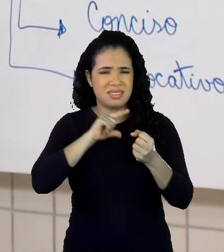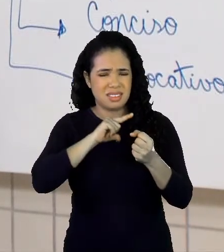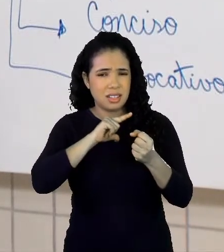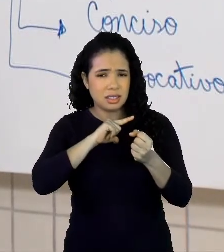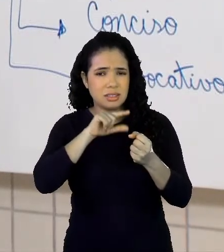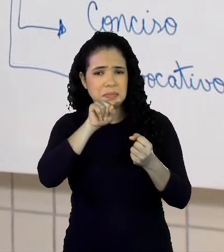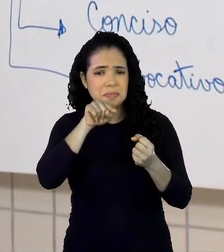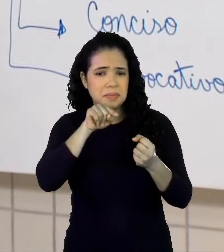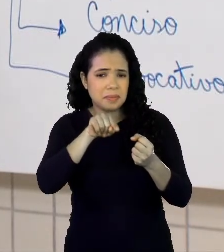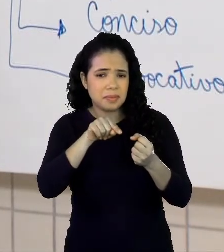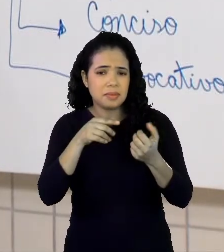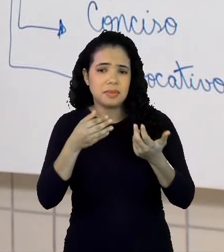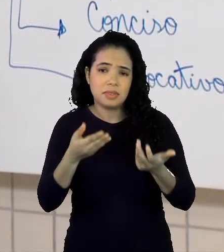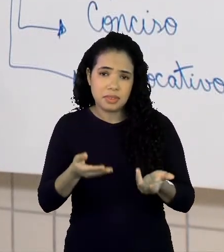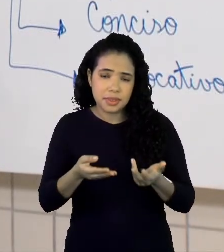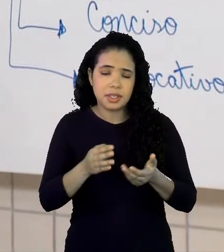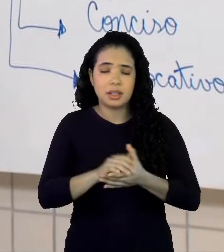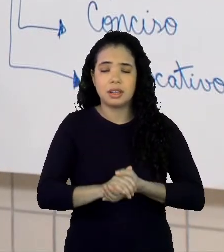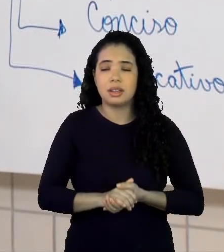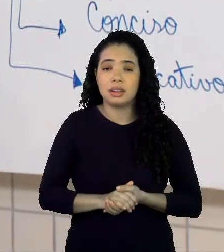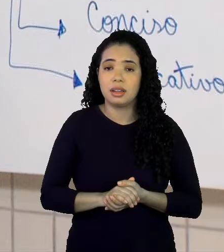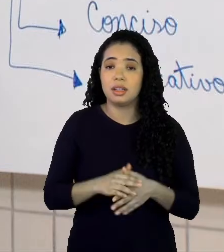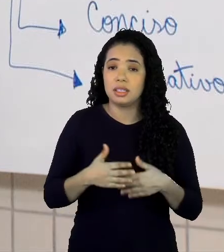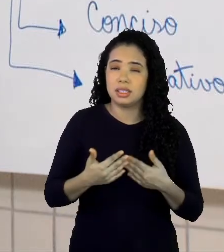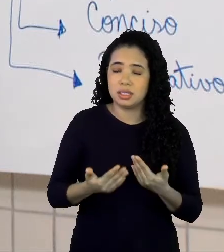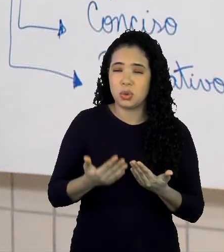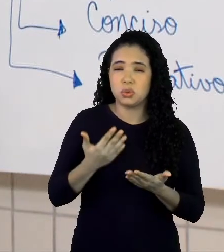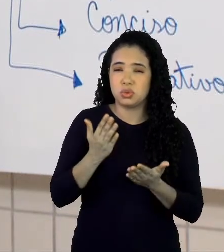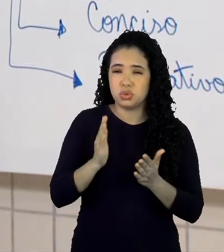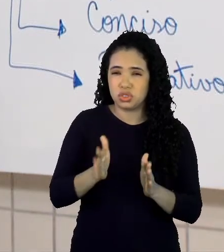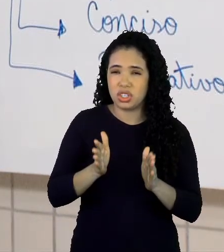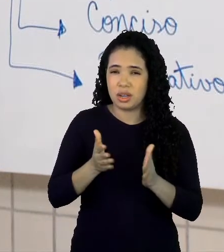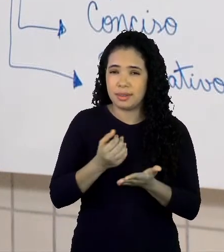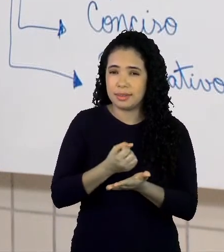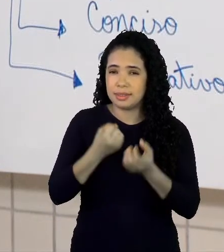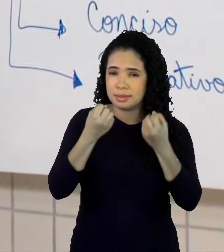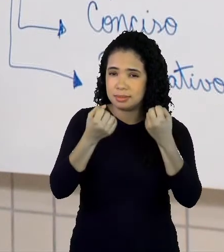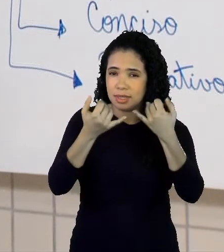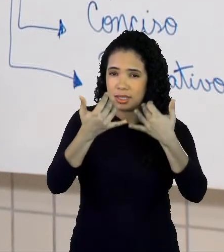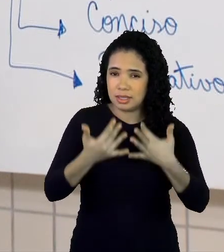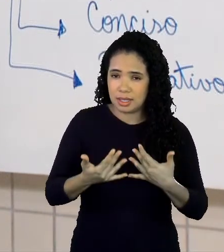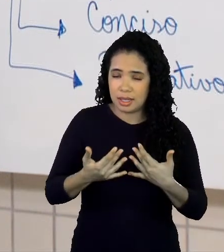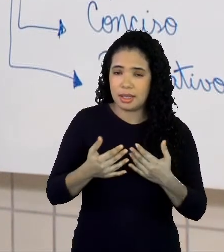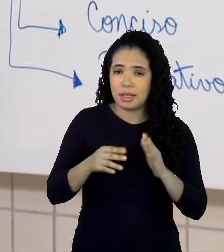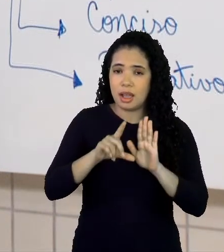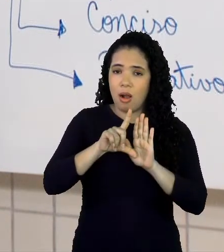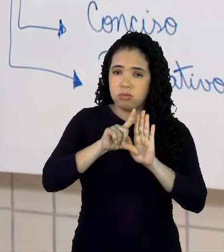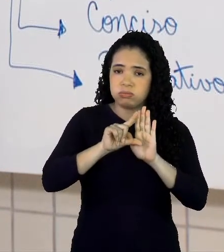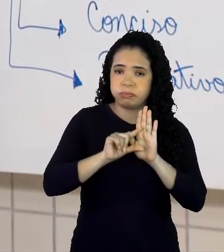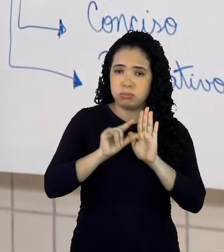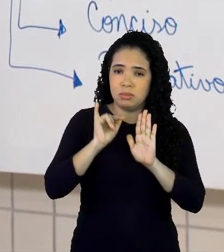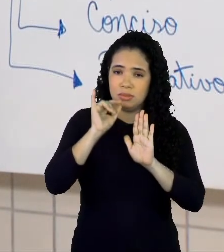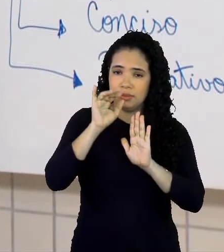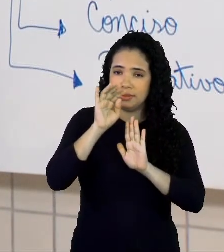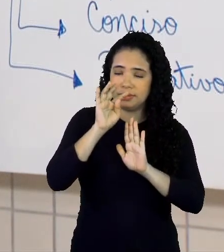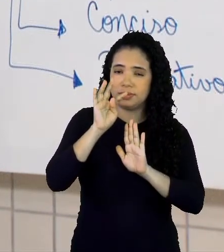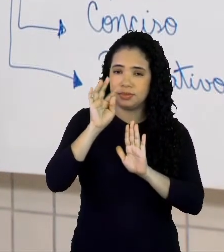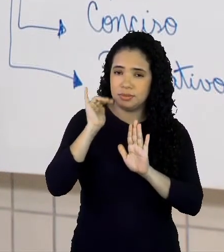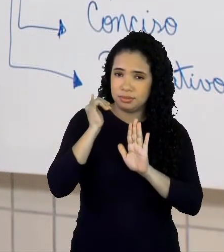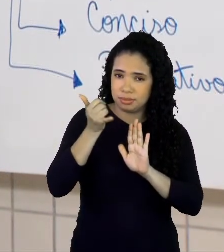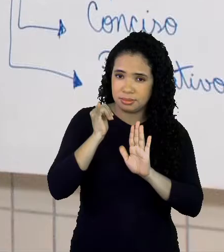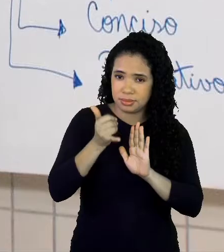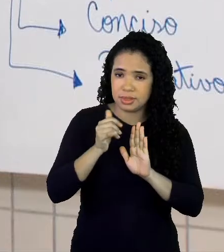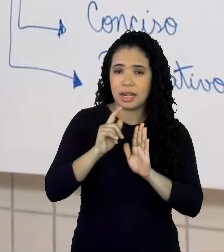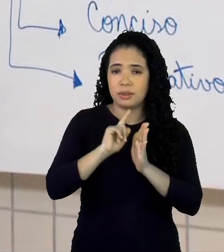nós dialogamos lá no início dessa aula. Lembra que eu falei que o mini conto, apesar de ser